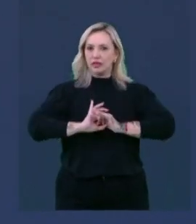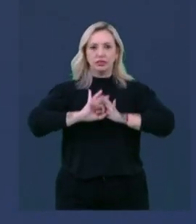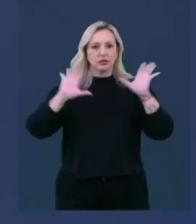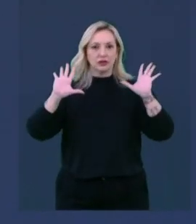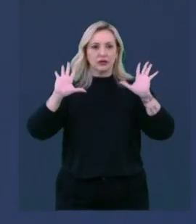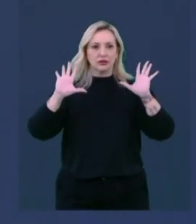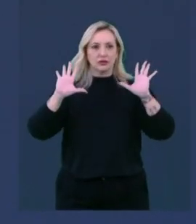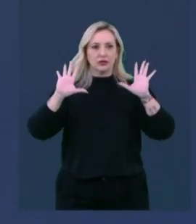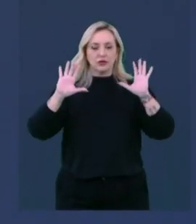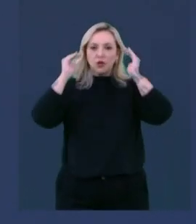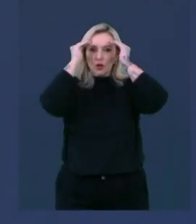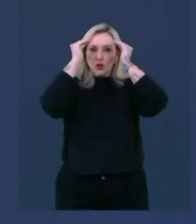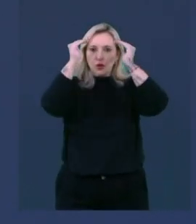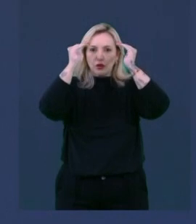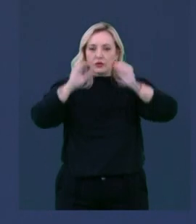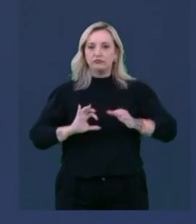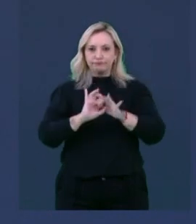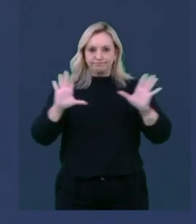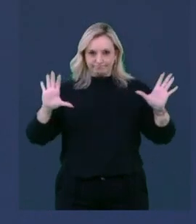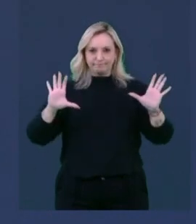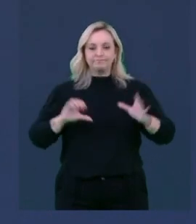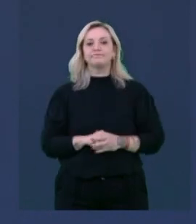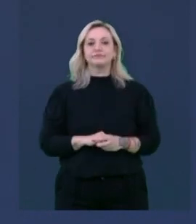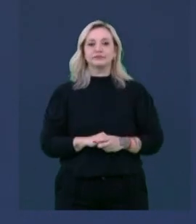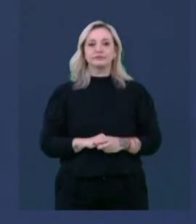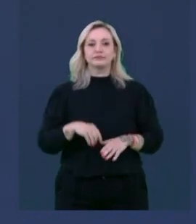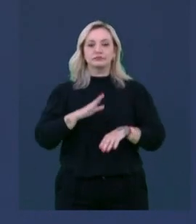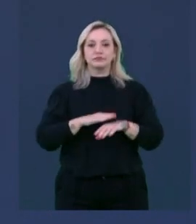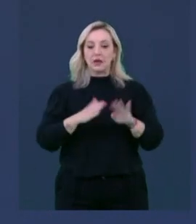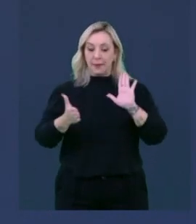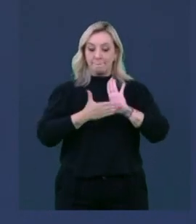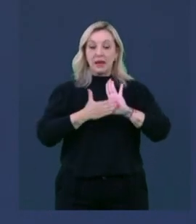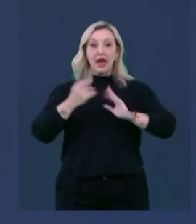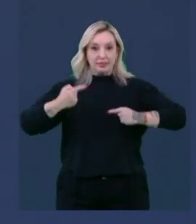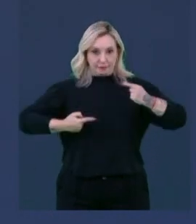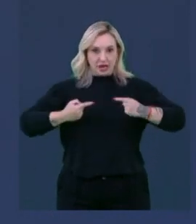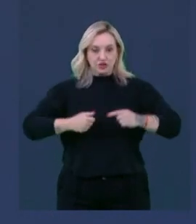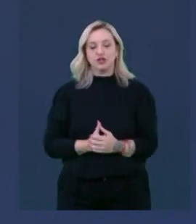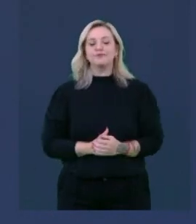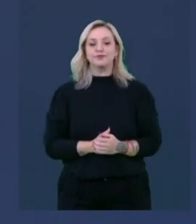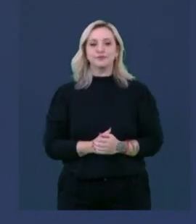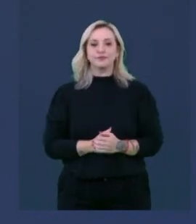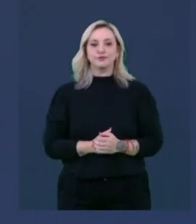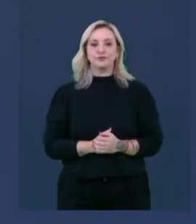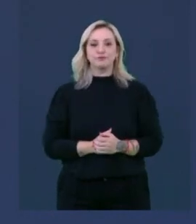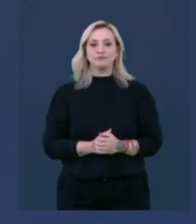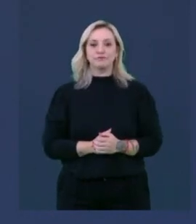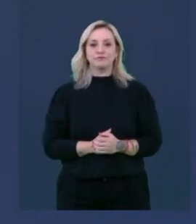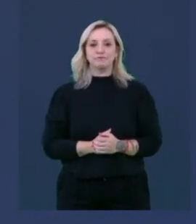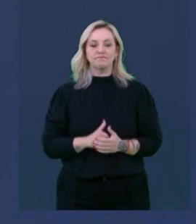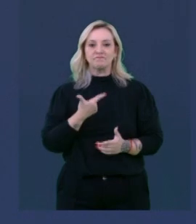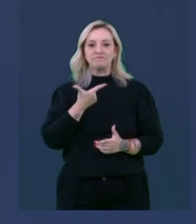os o respeito pela democracia seja o que paute esse debate eu não tenho